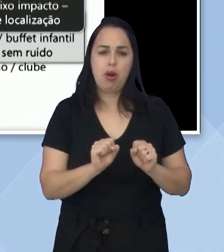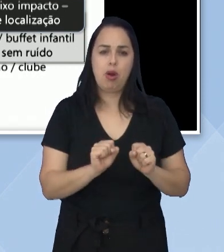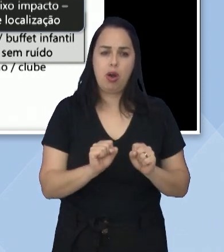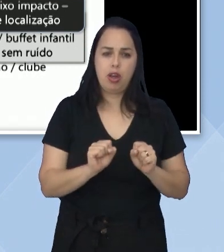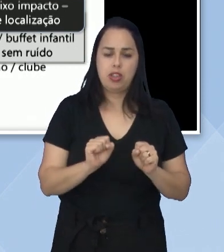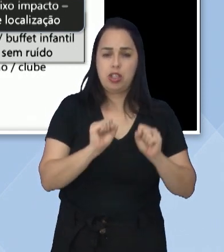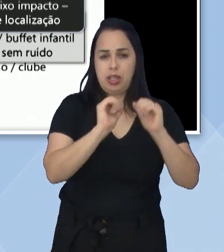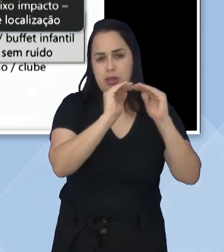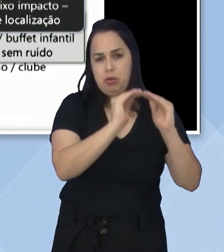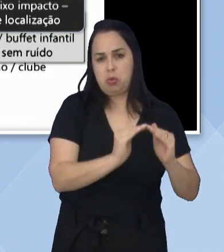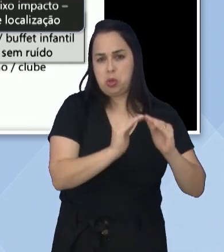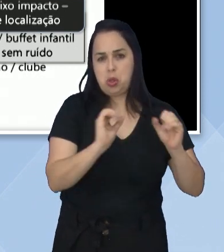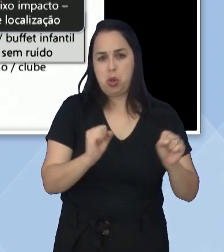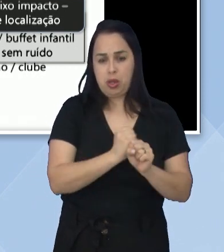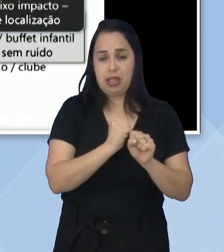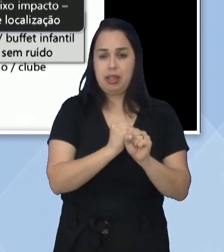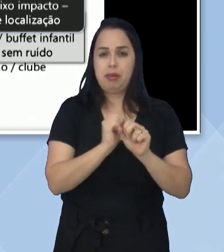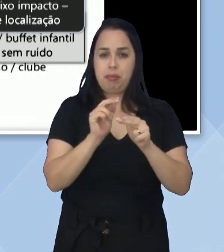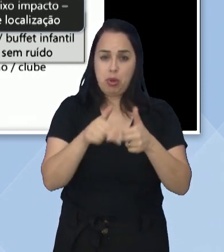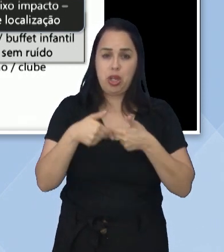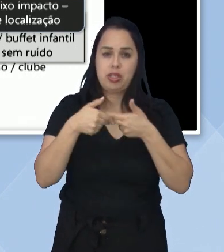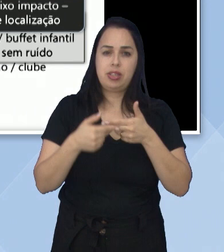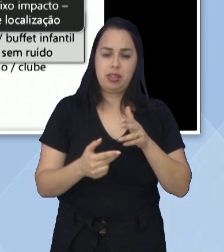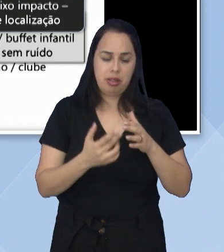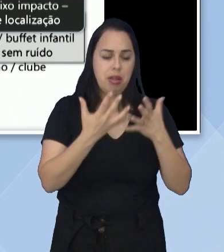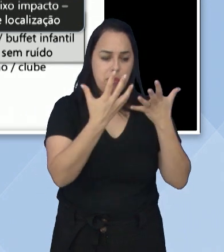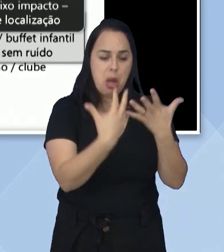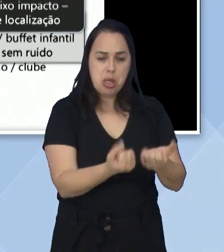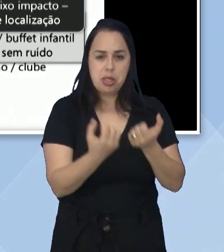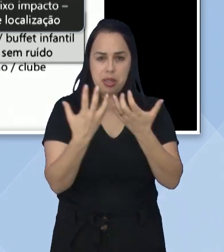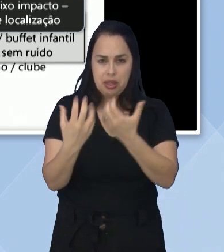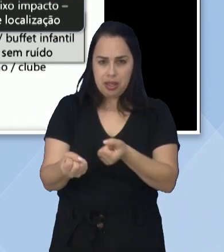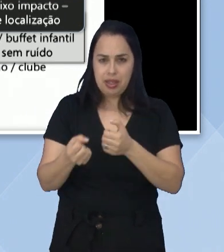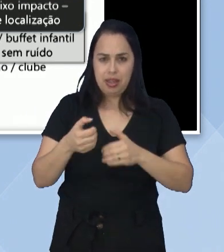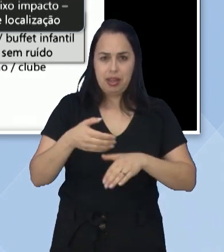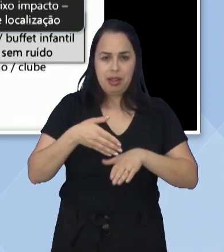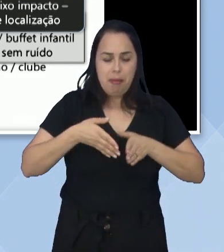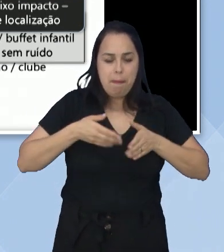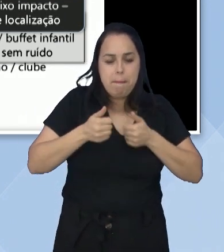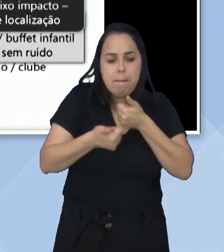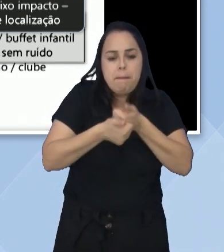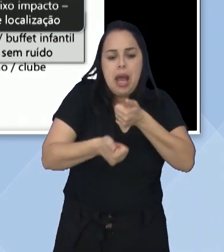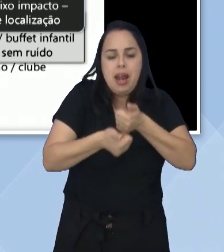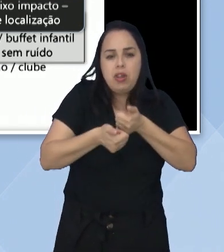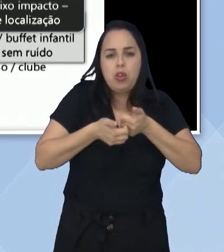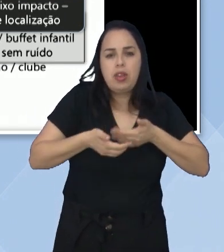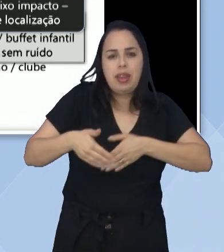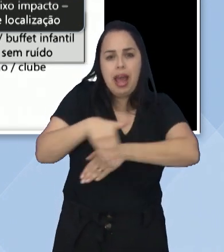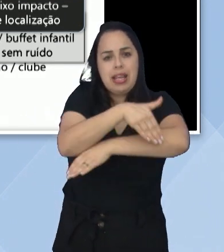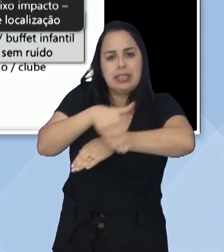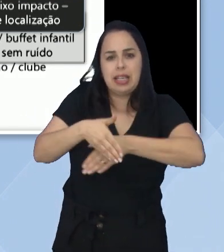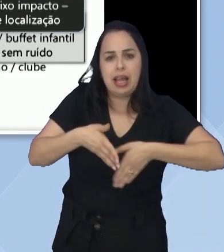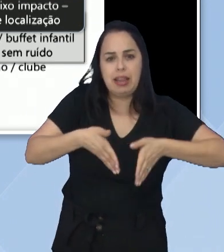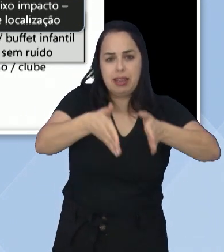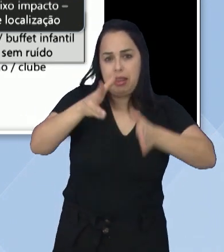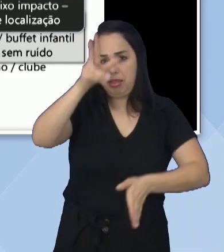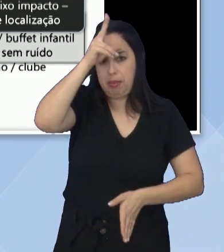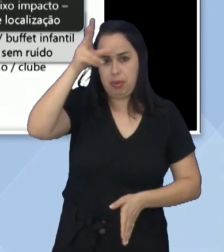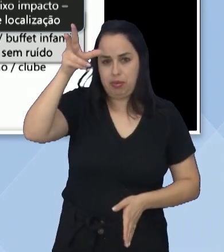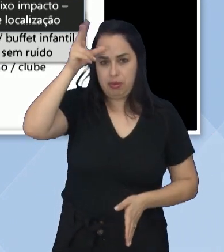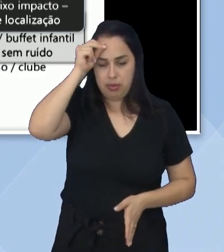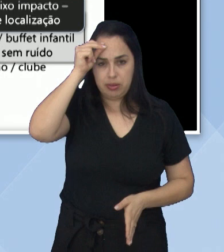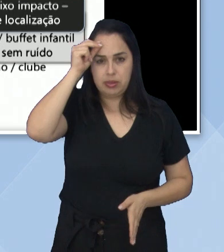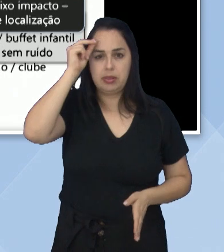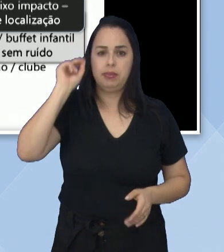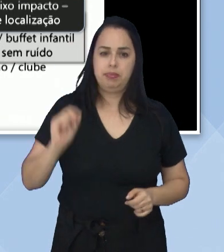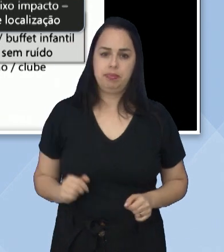adaptacional então a gente também tá admitindo Residencial multifamiliar nessas estradas municipais que não eram permitidas uma forma de fortalecer a política